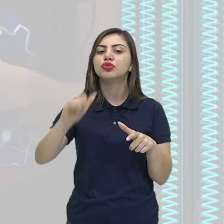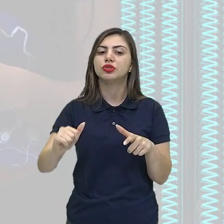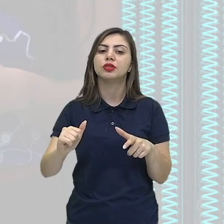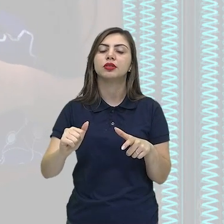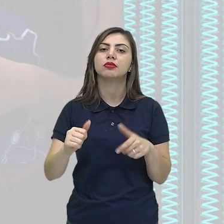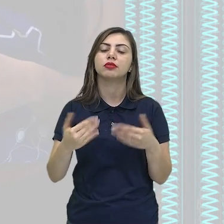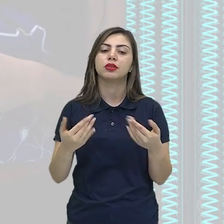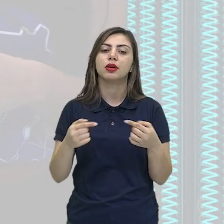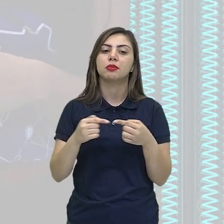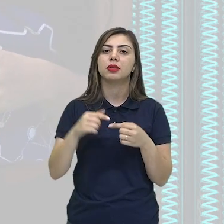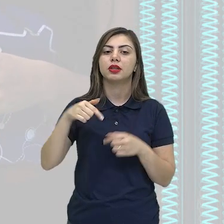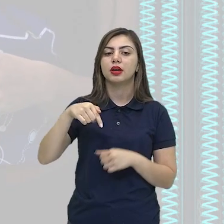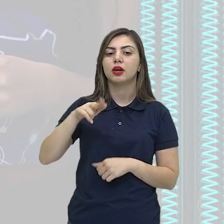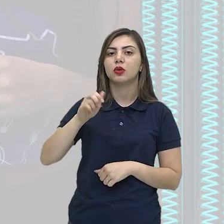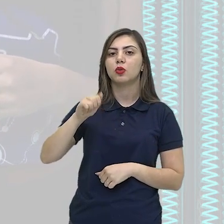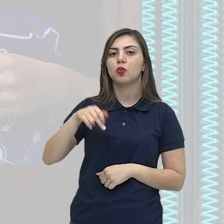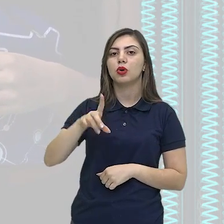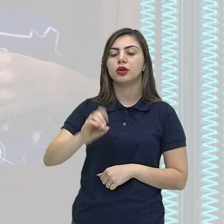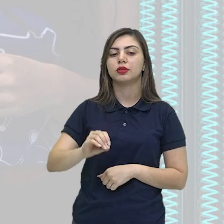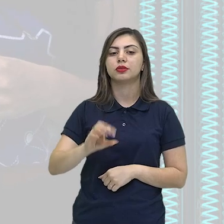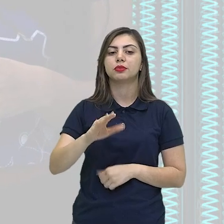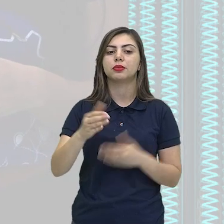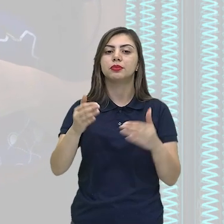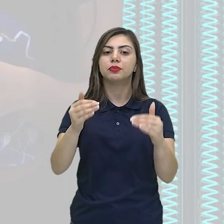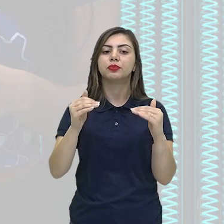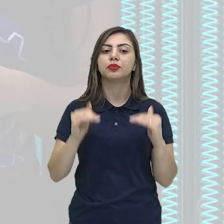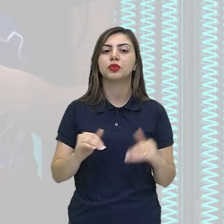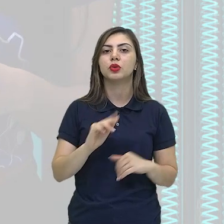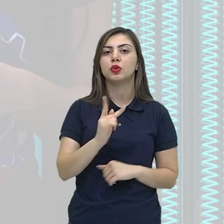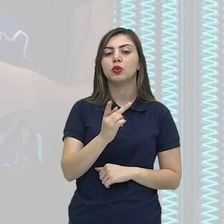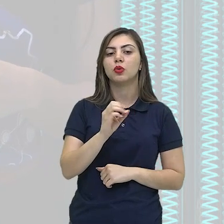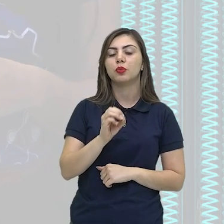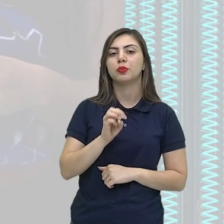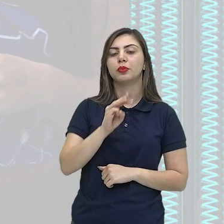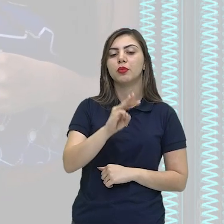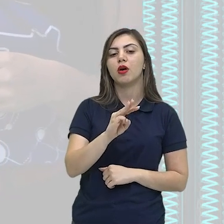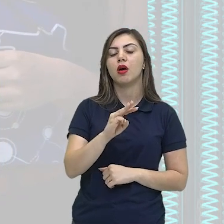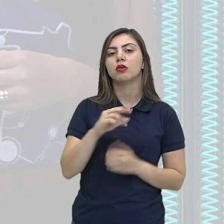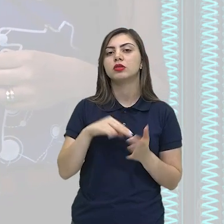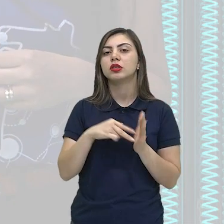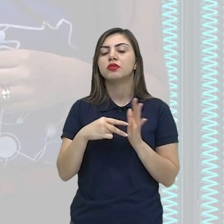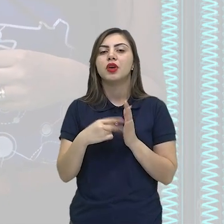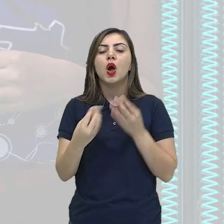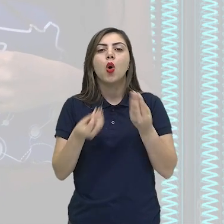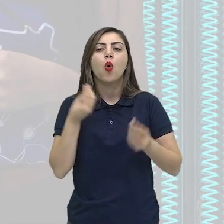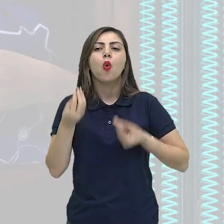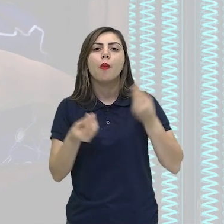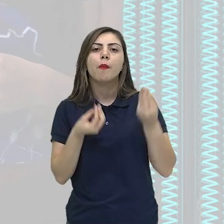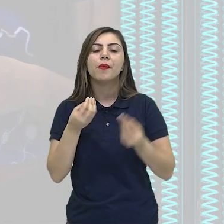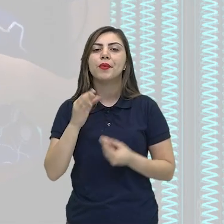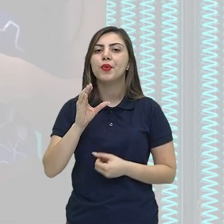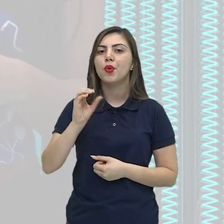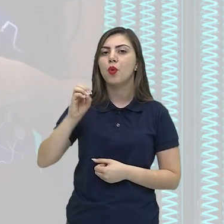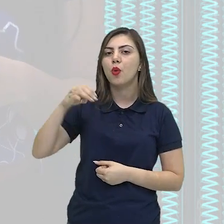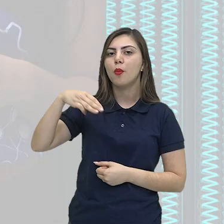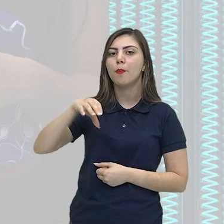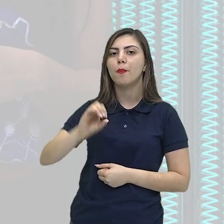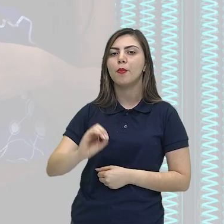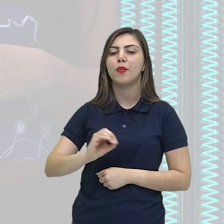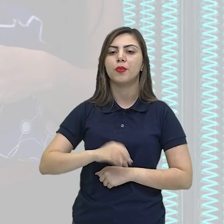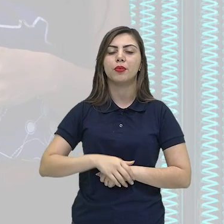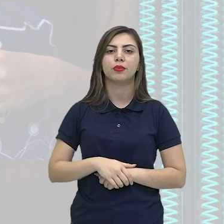when significa quando. Vamos adiante. How significa como.